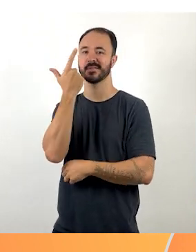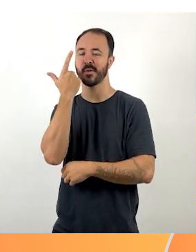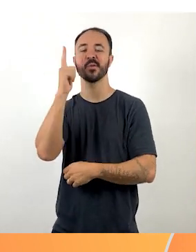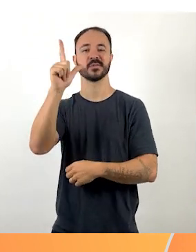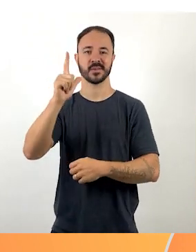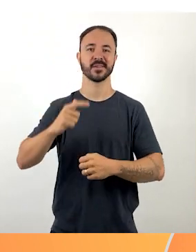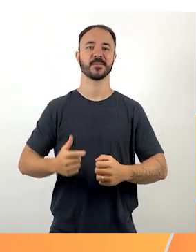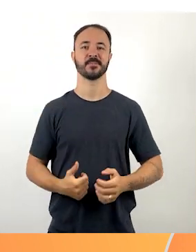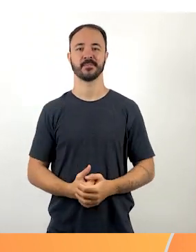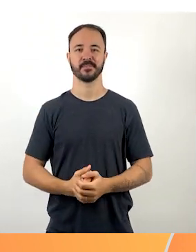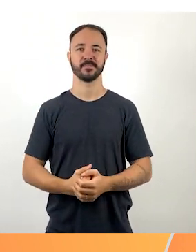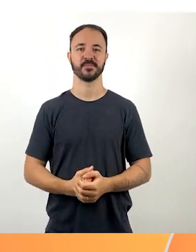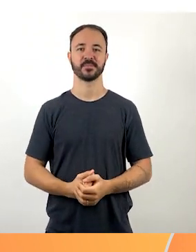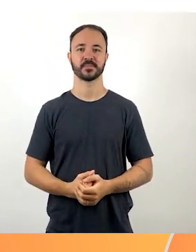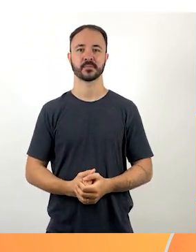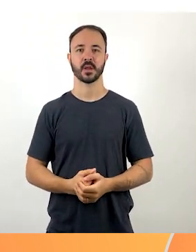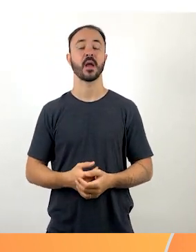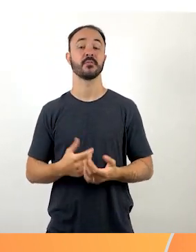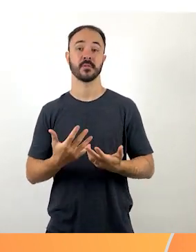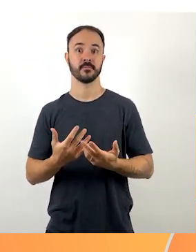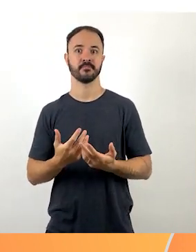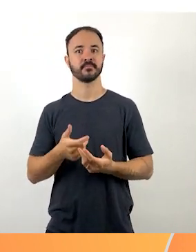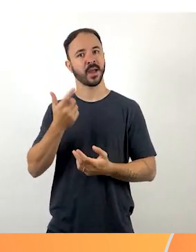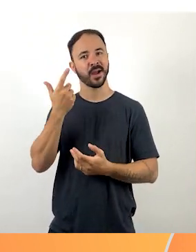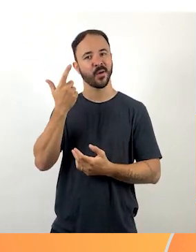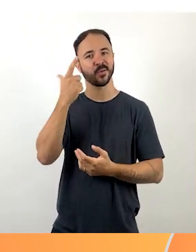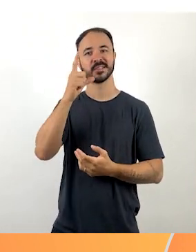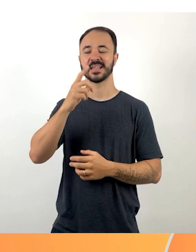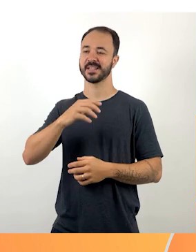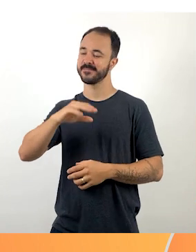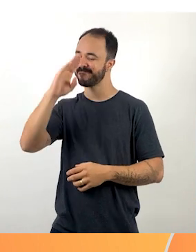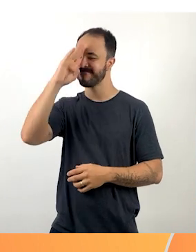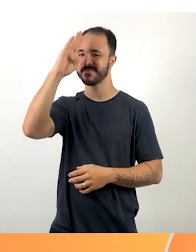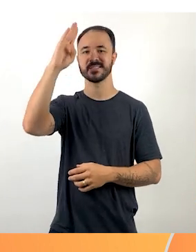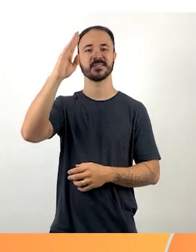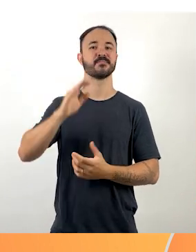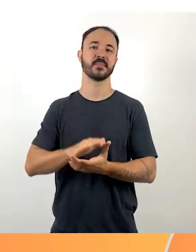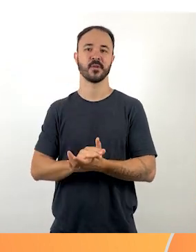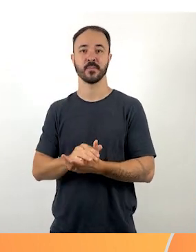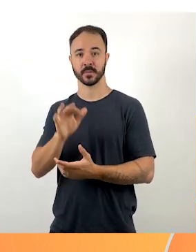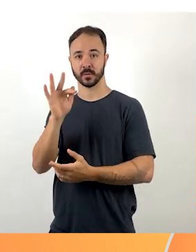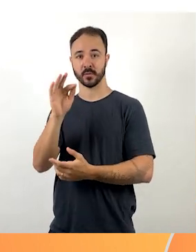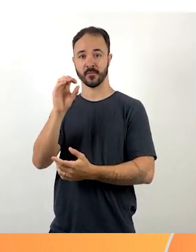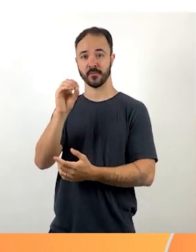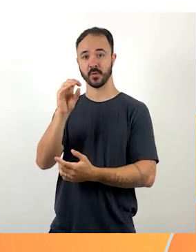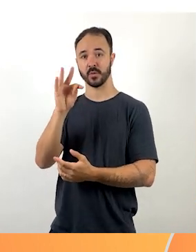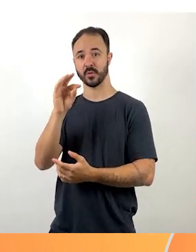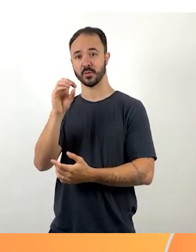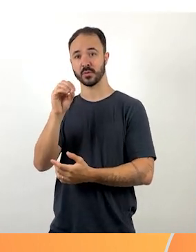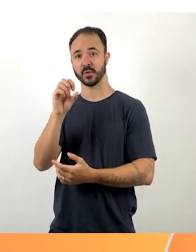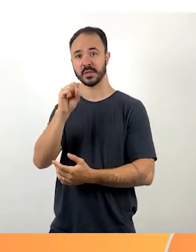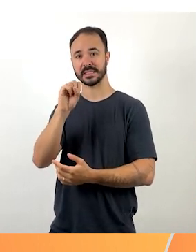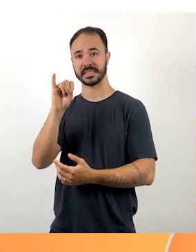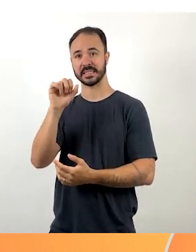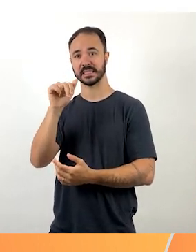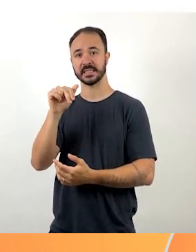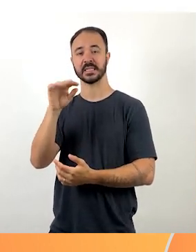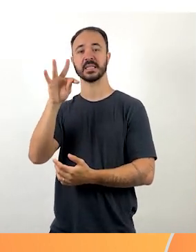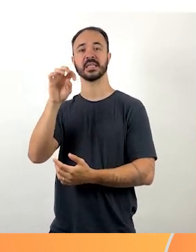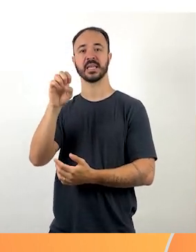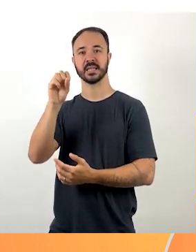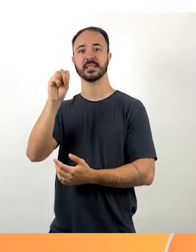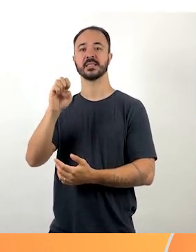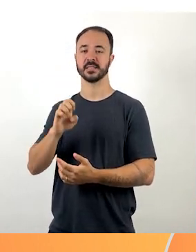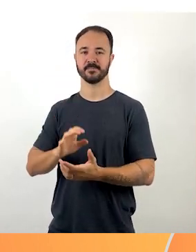de captação luminosa. Possibilita a realização de sua principal função, que é a fotossíntese. Também possibilita a transpiração